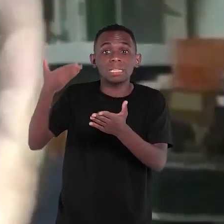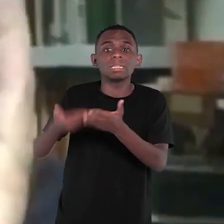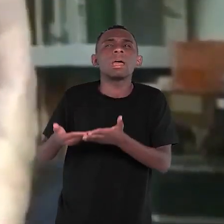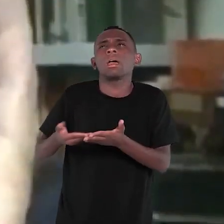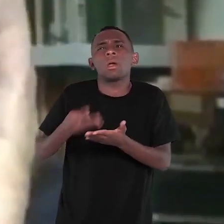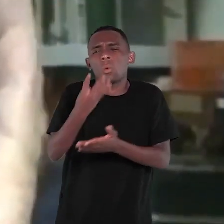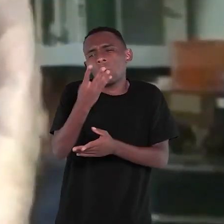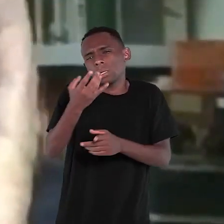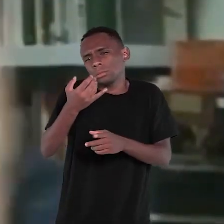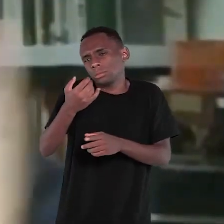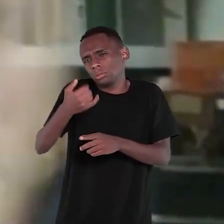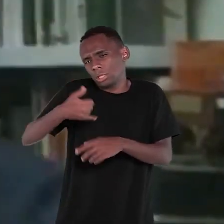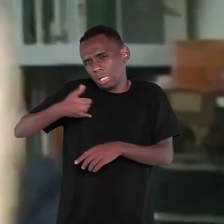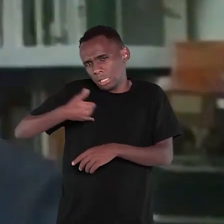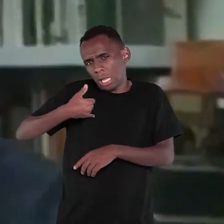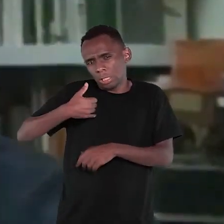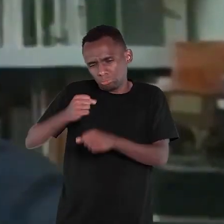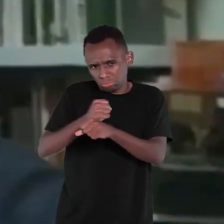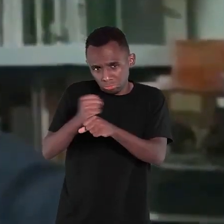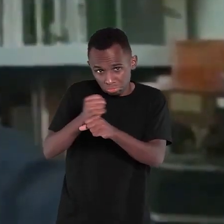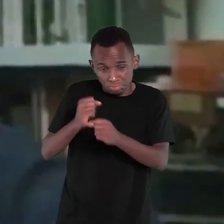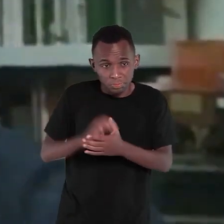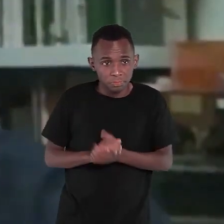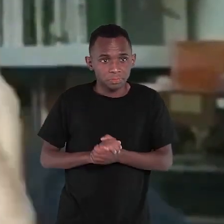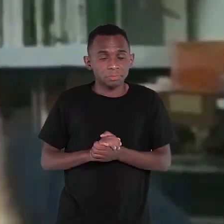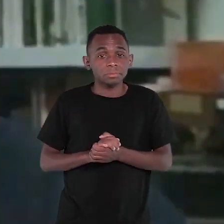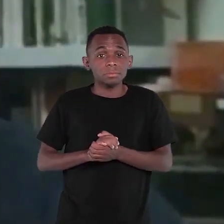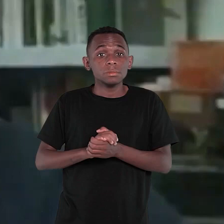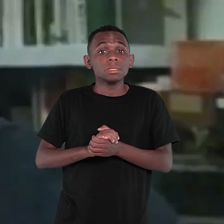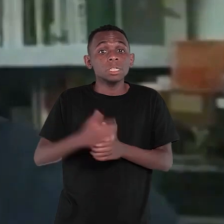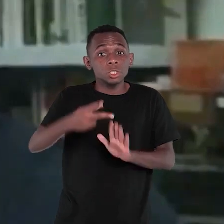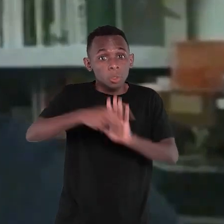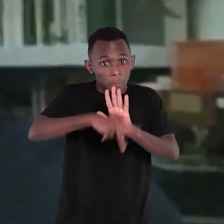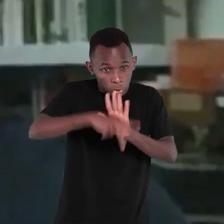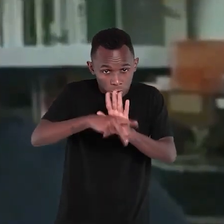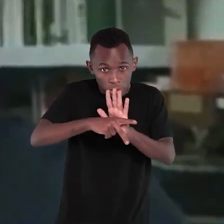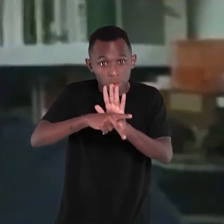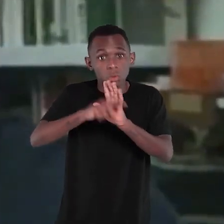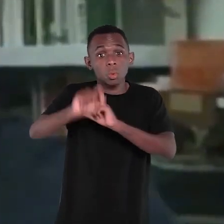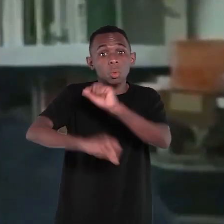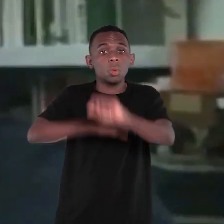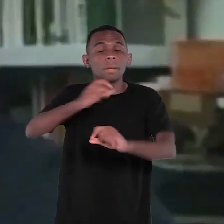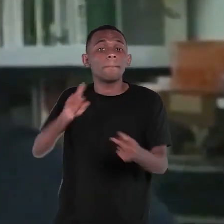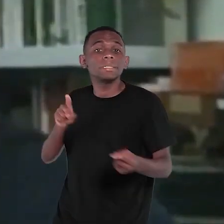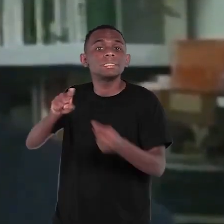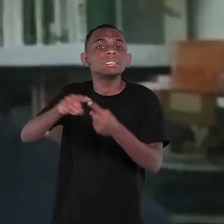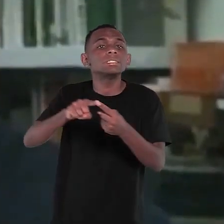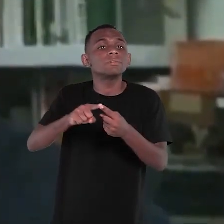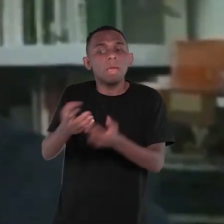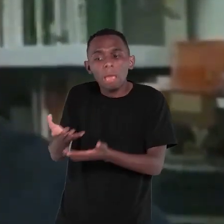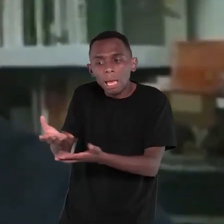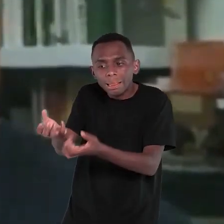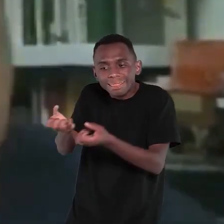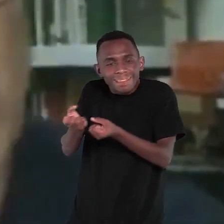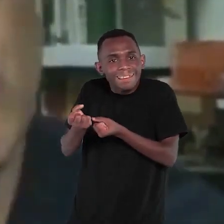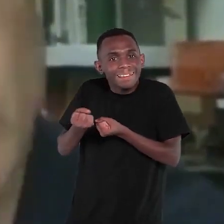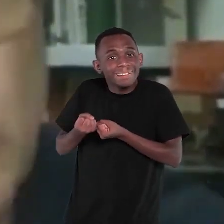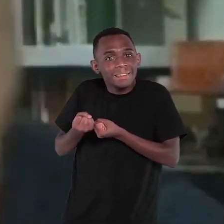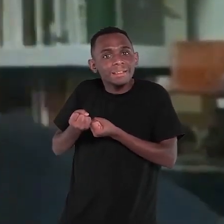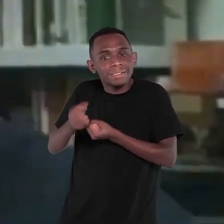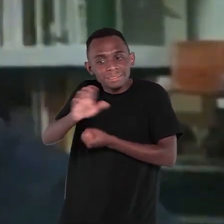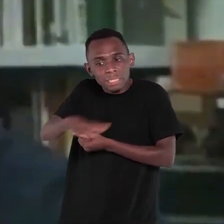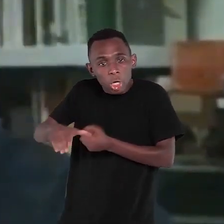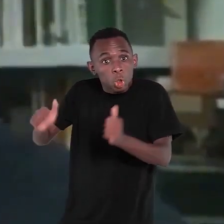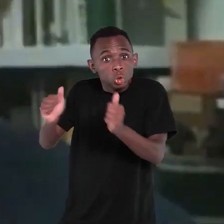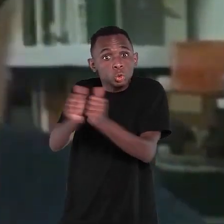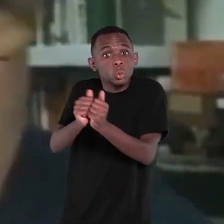4 anos de idade, mais ou menos isso, né? E o programa consiste basicamente em atender essas crianças junto